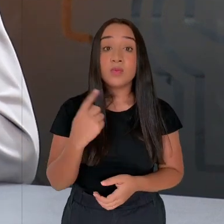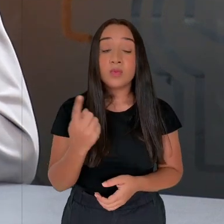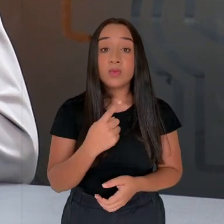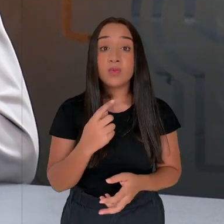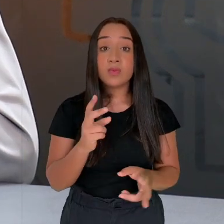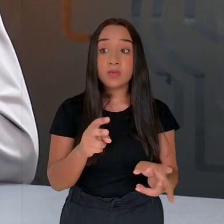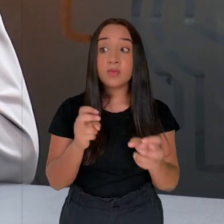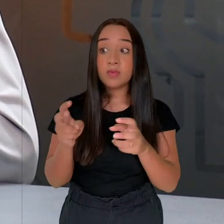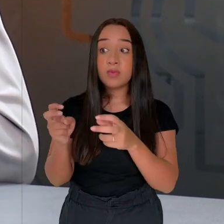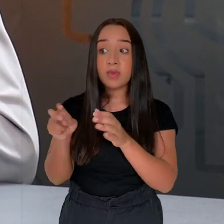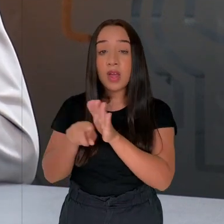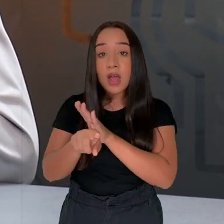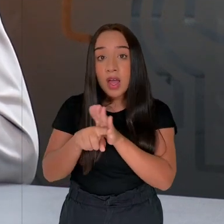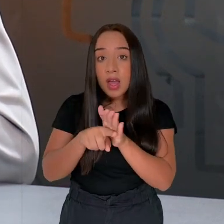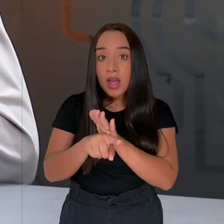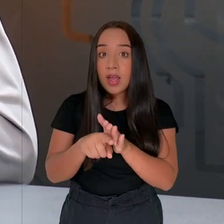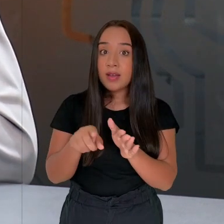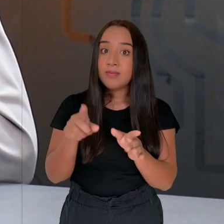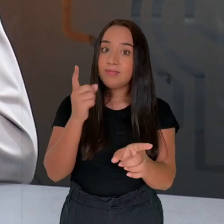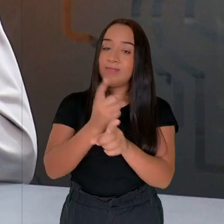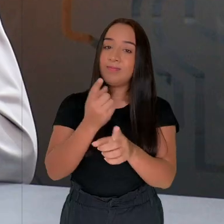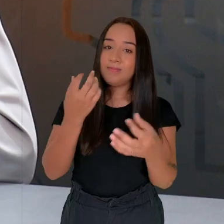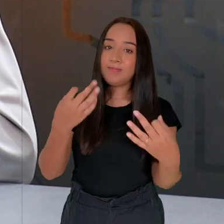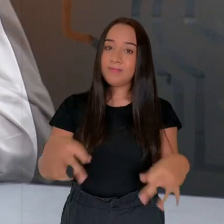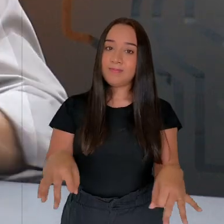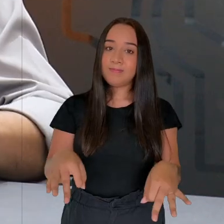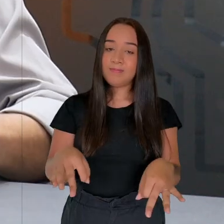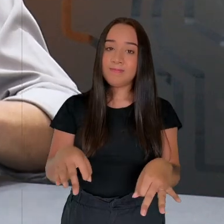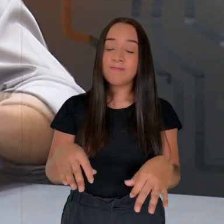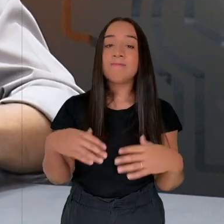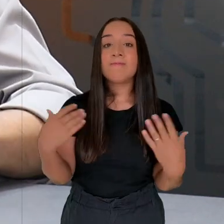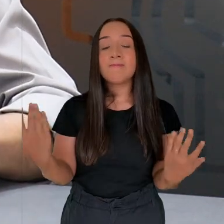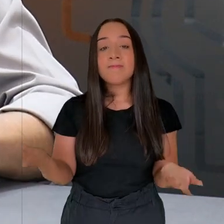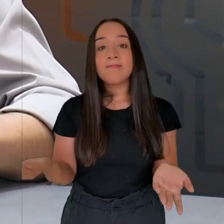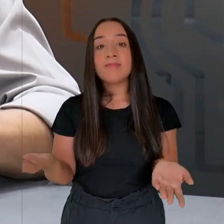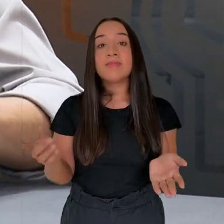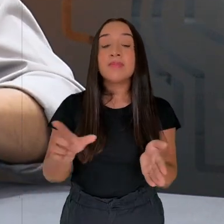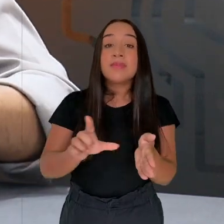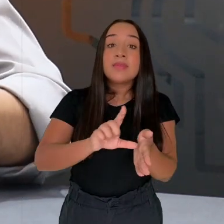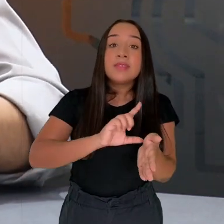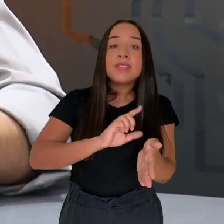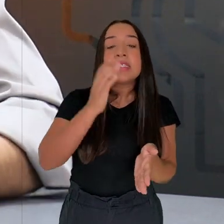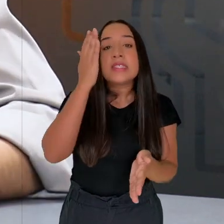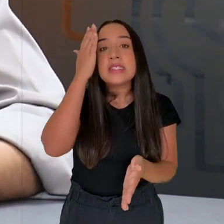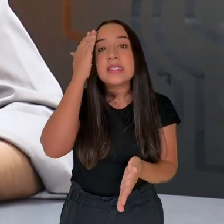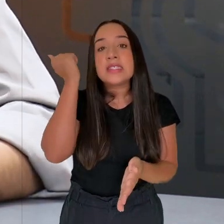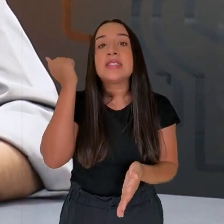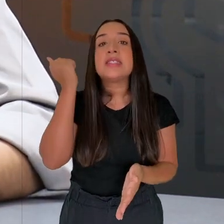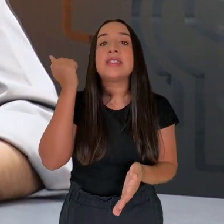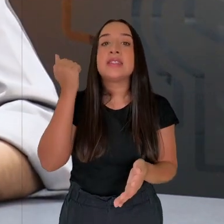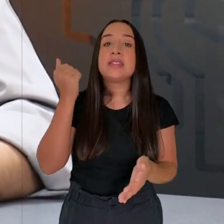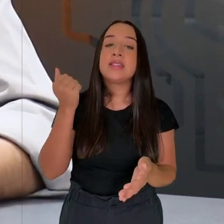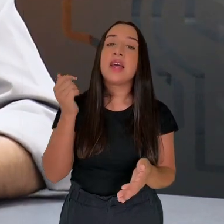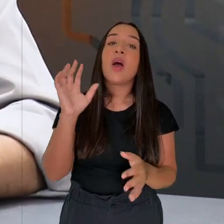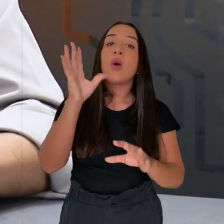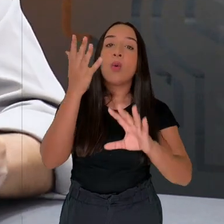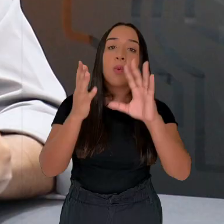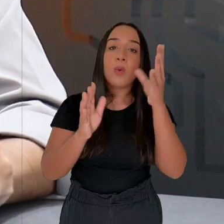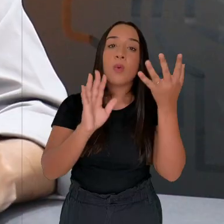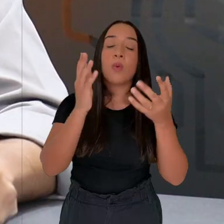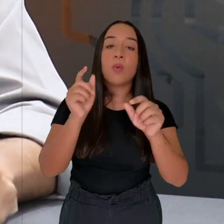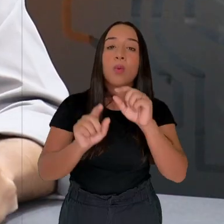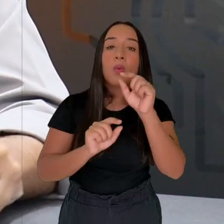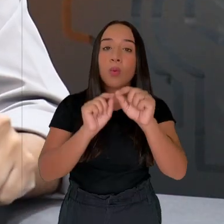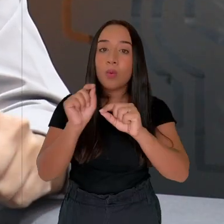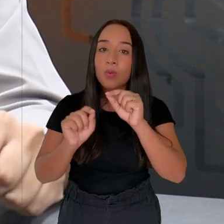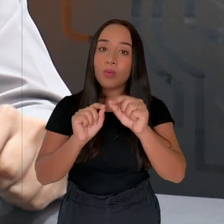detalhe que vai ajudar ainda mais a gente ser assertivo no diagnóstico. Às vezes, o alarme está direcionando o servoacionamento, só que ele pode ser